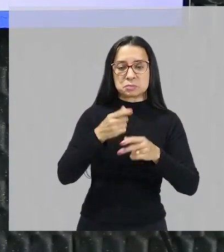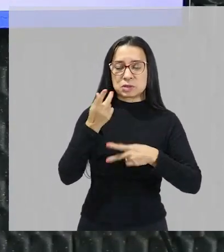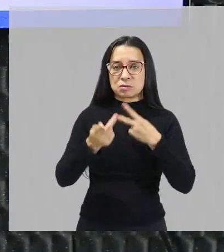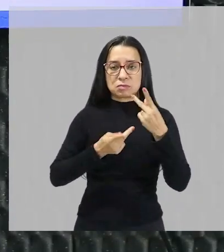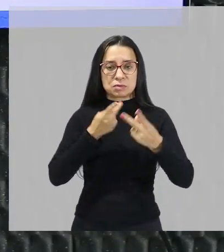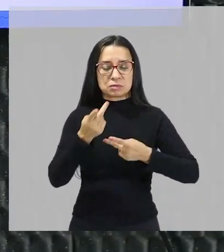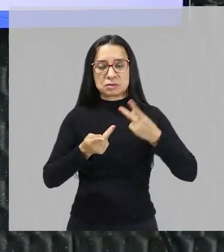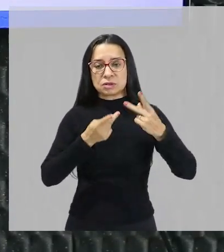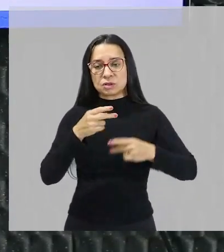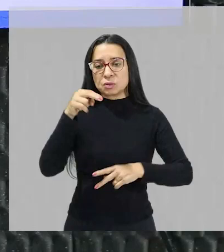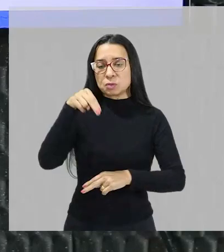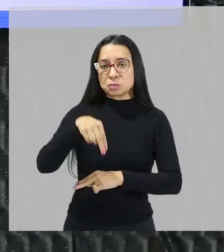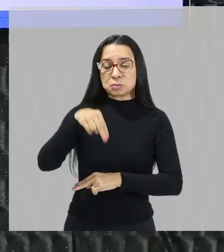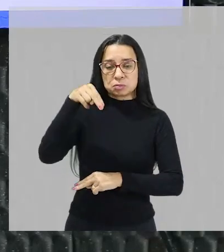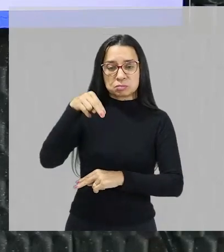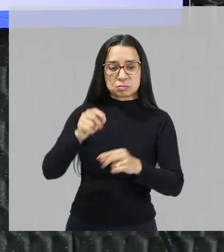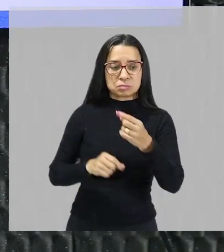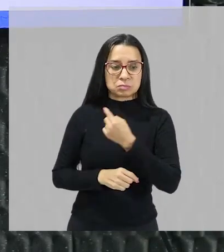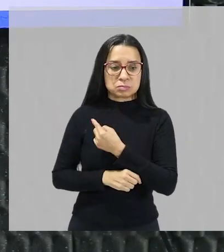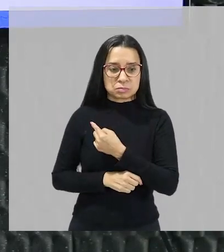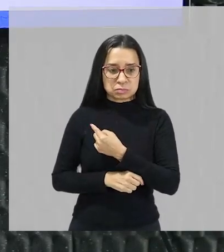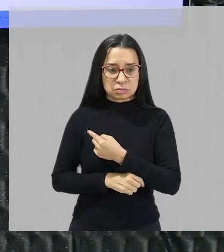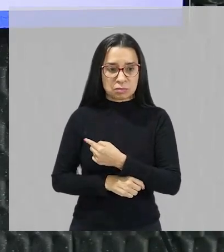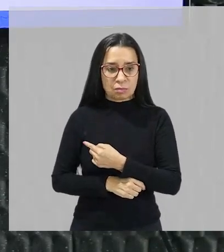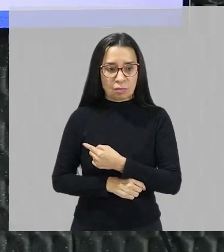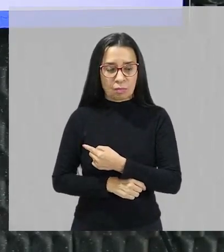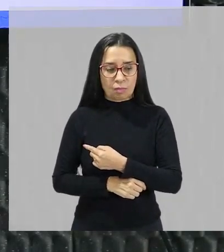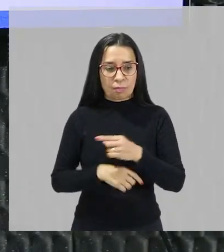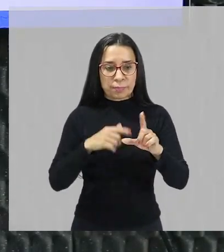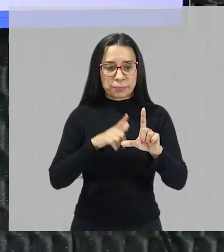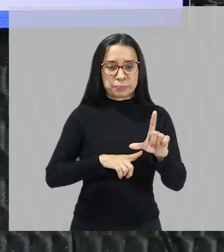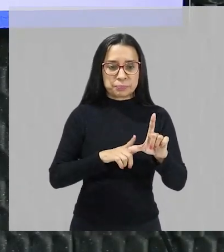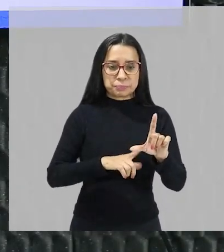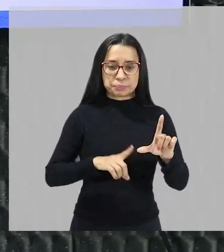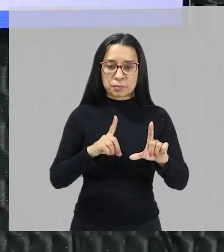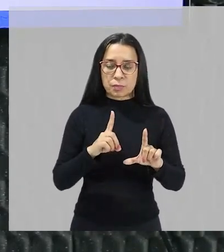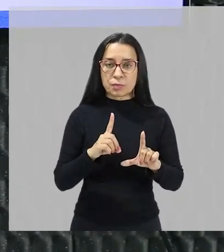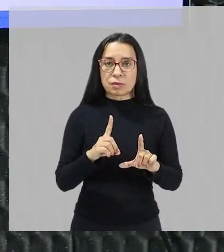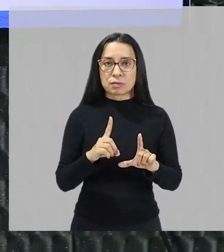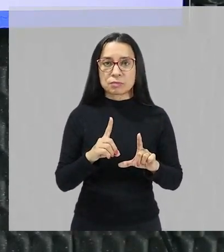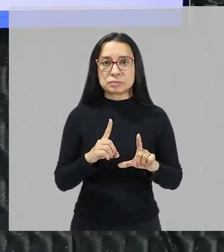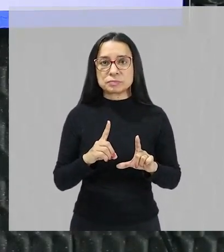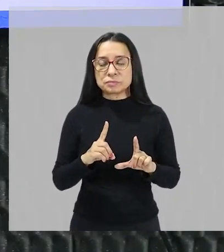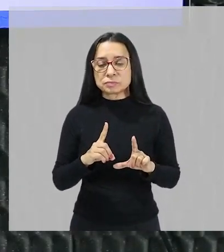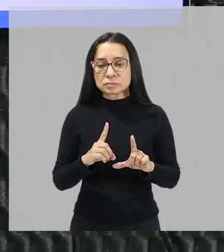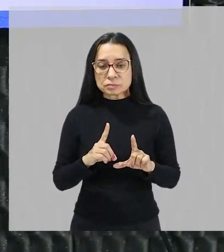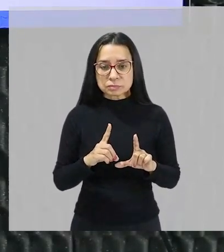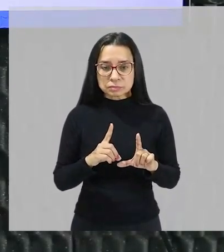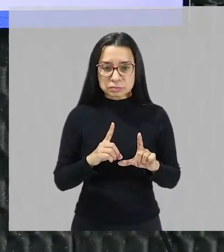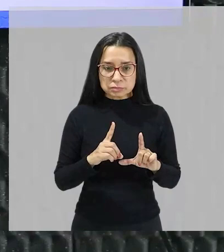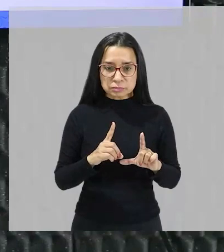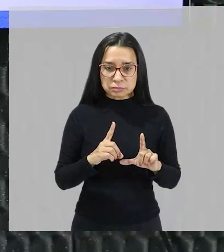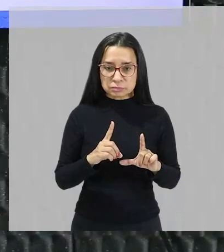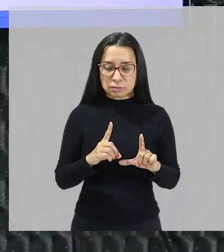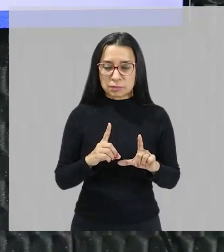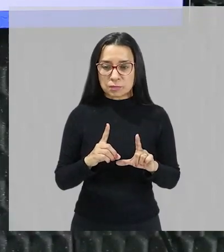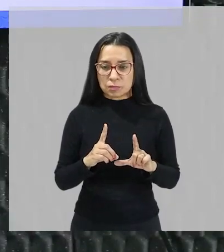Maranhão. Compor práticas, começou bem, celebrações, tem o lance do São Benedito,